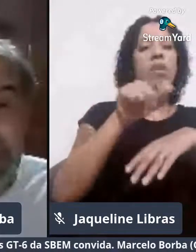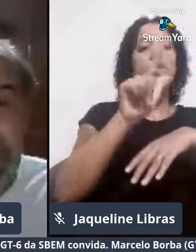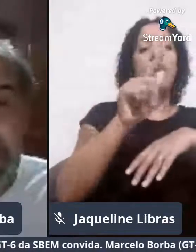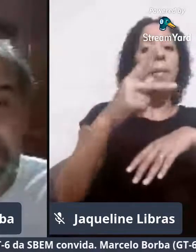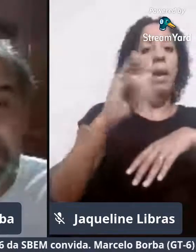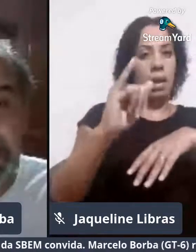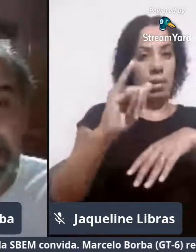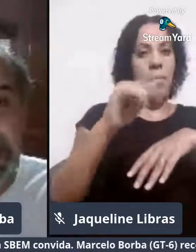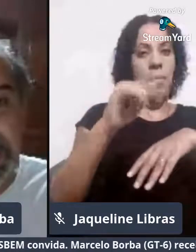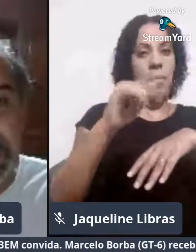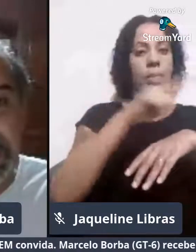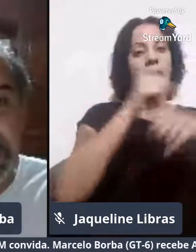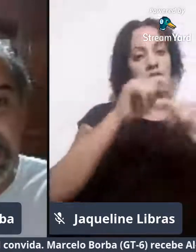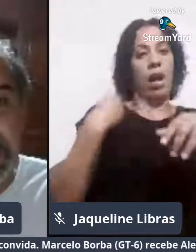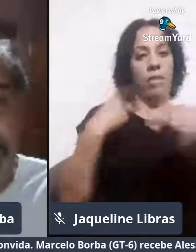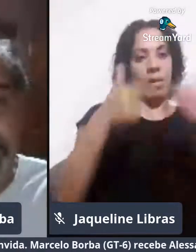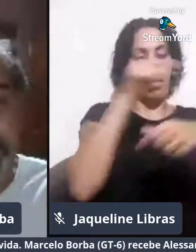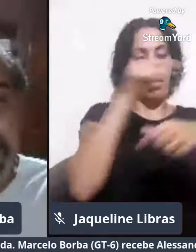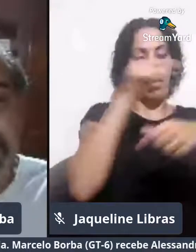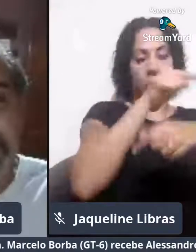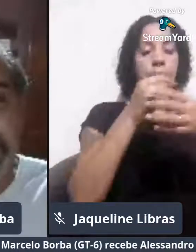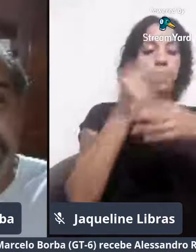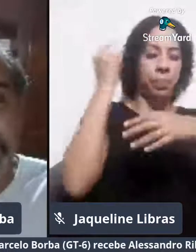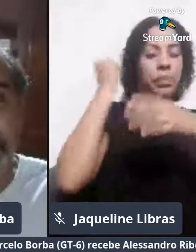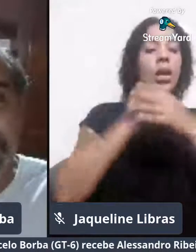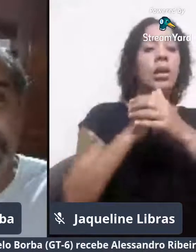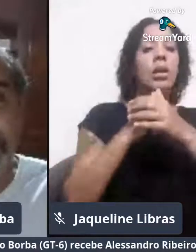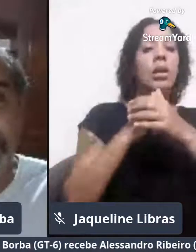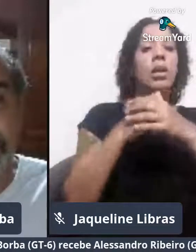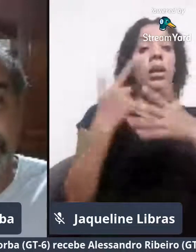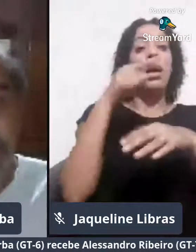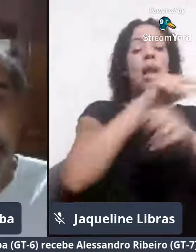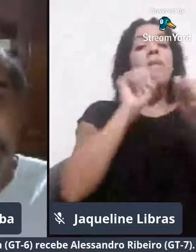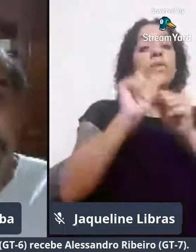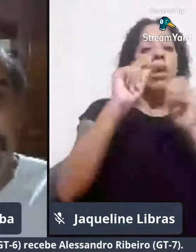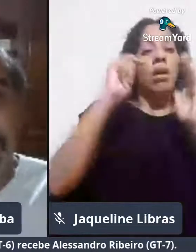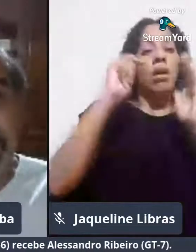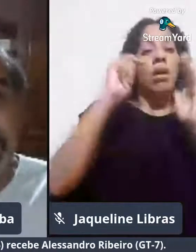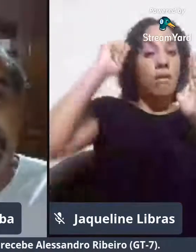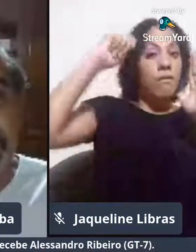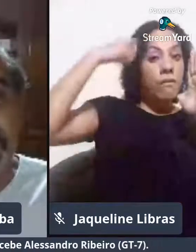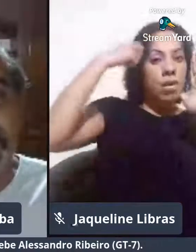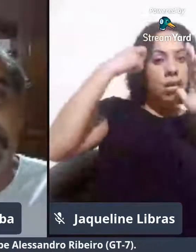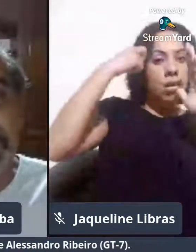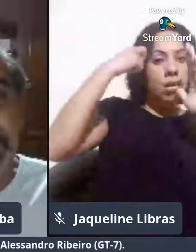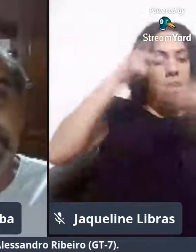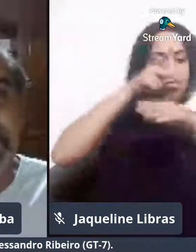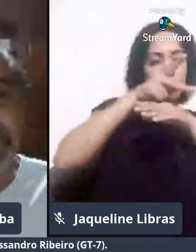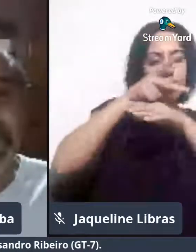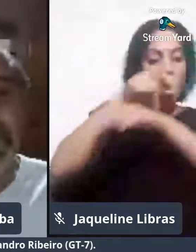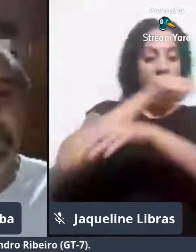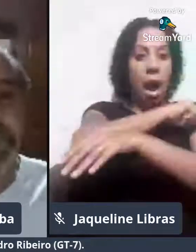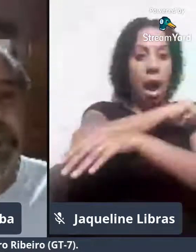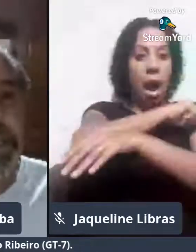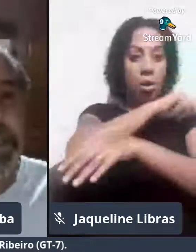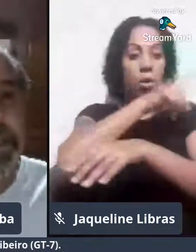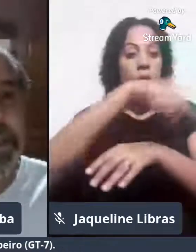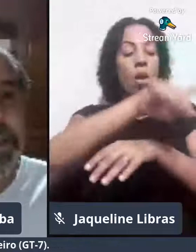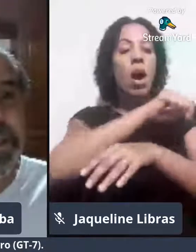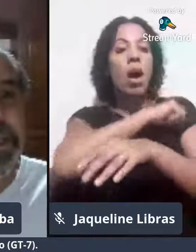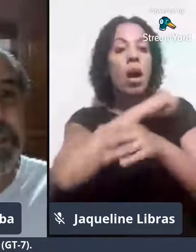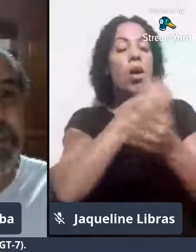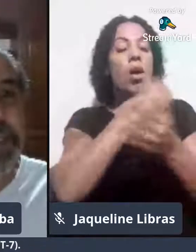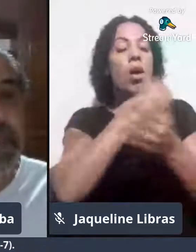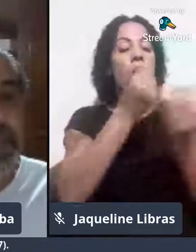época, e era assim, ela filmava os alunos fazendo a sua prática de ensino na